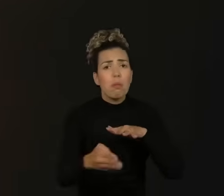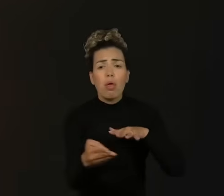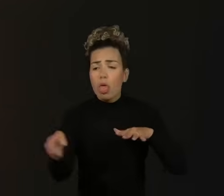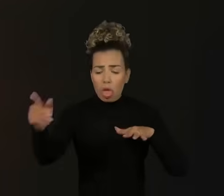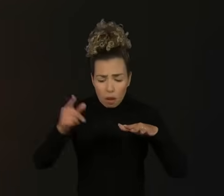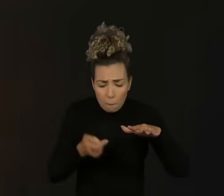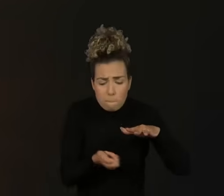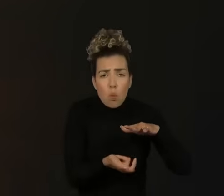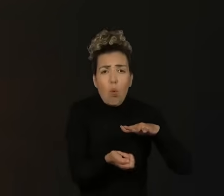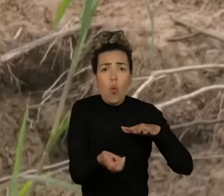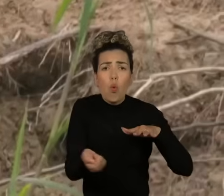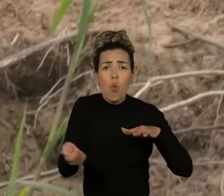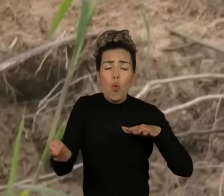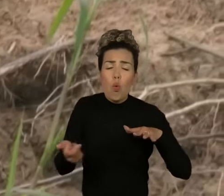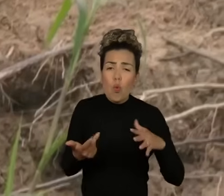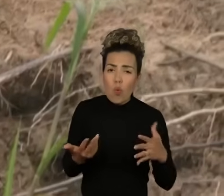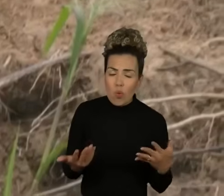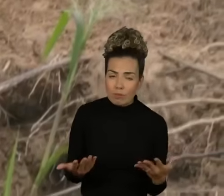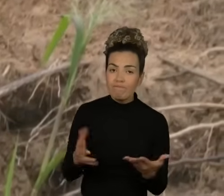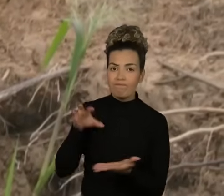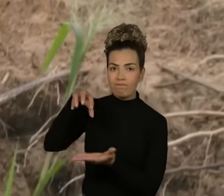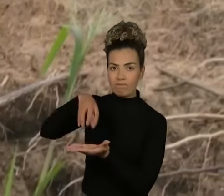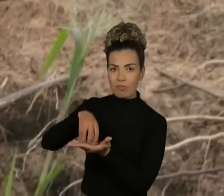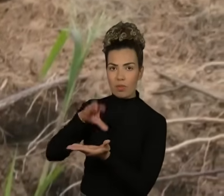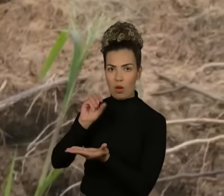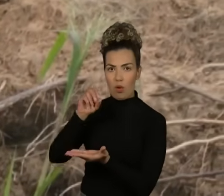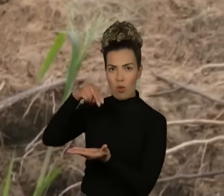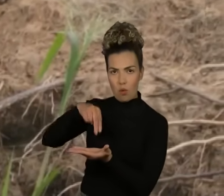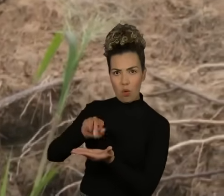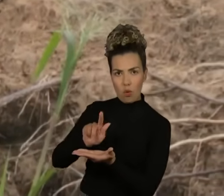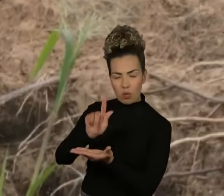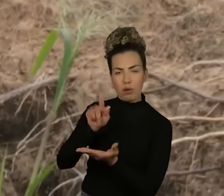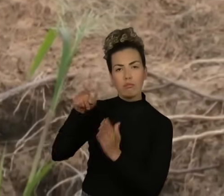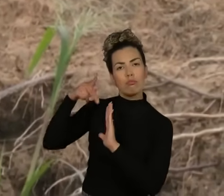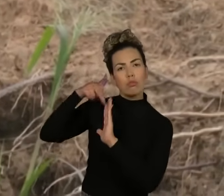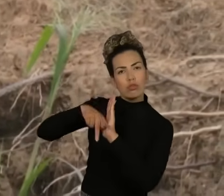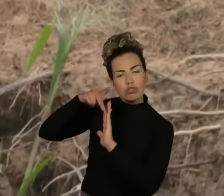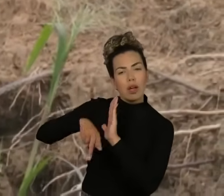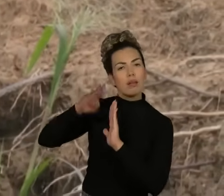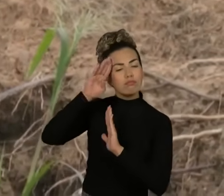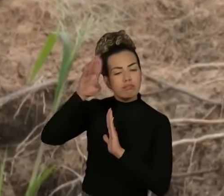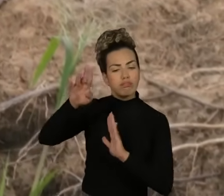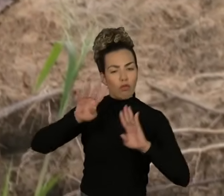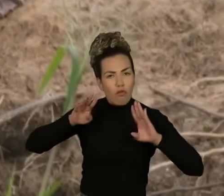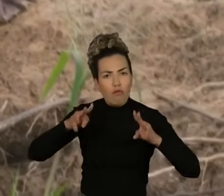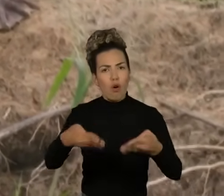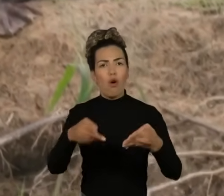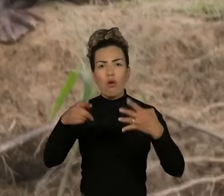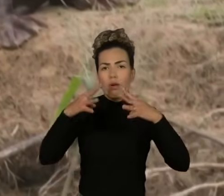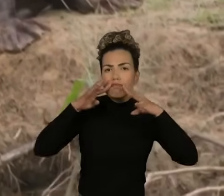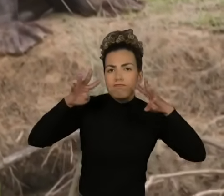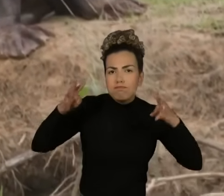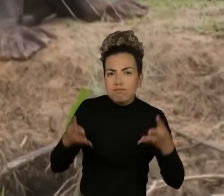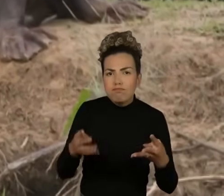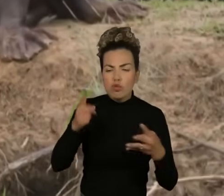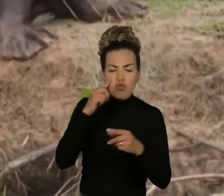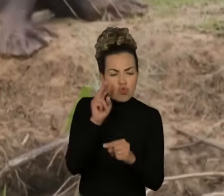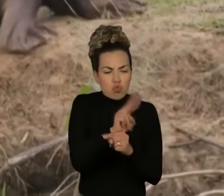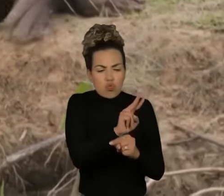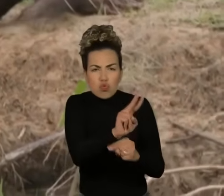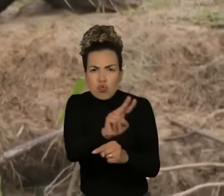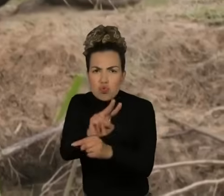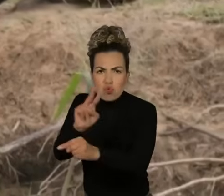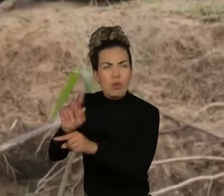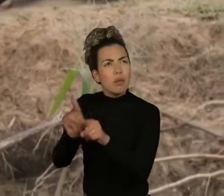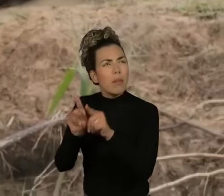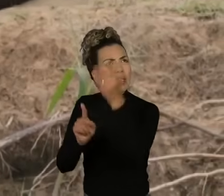como o Projeto Ariranha trabalham para fortalecer a conservação desses animais e dos ecossistemas e buscam conhecer